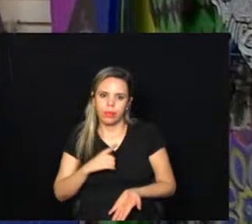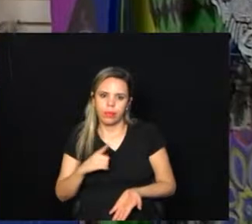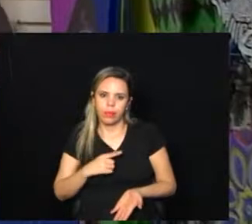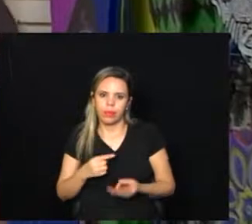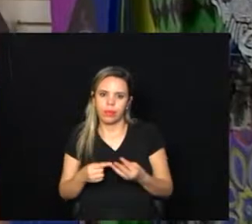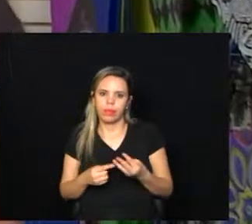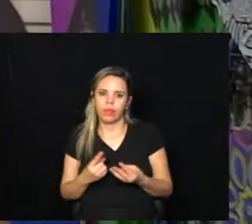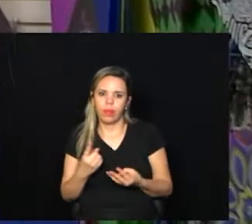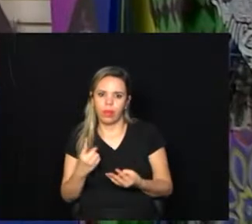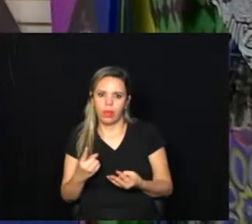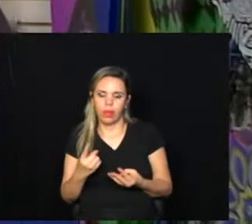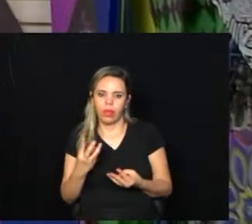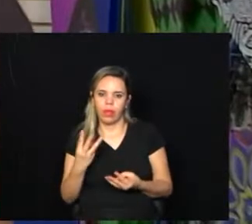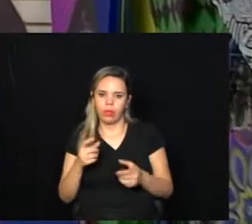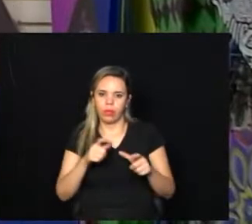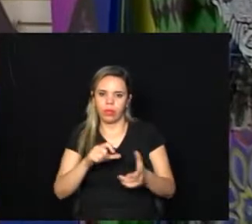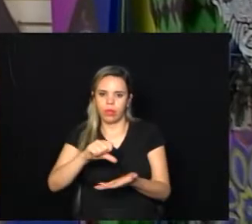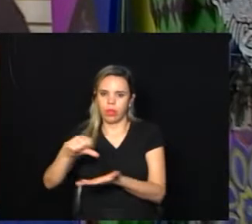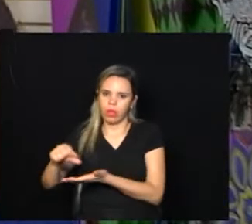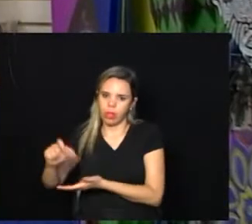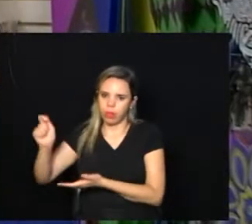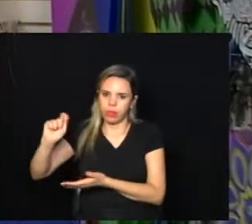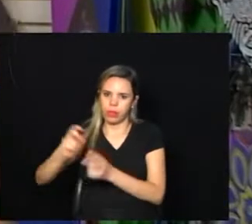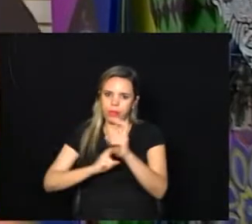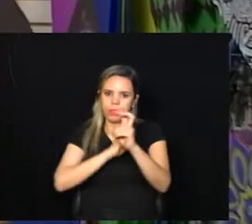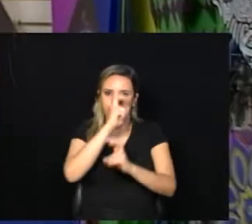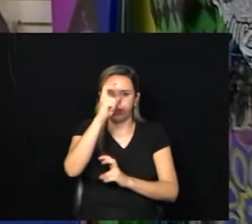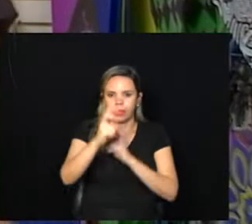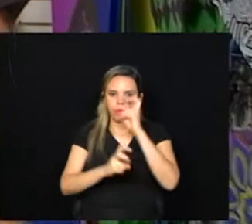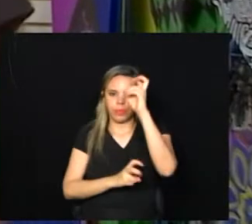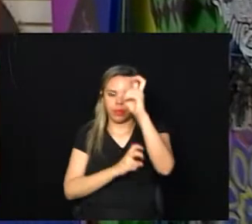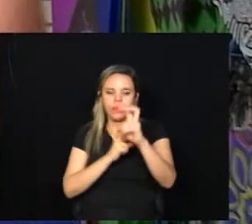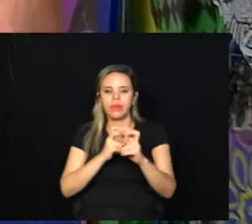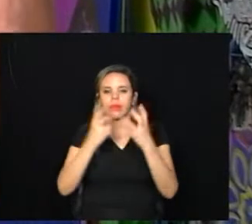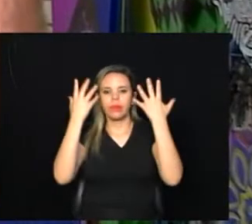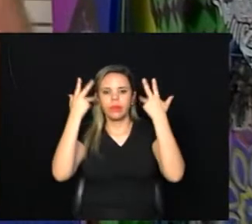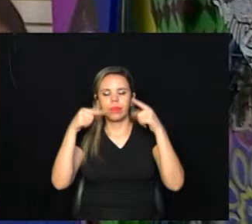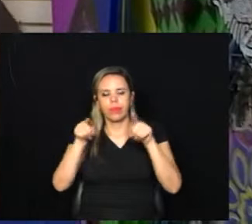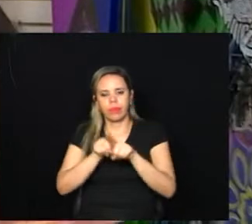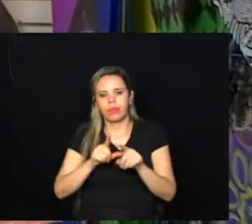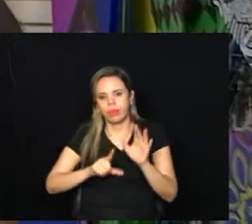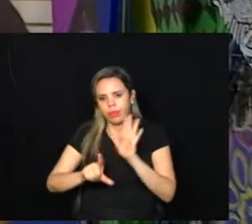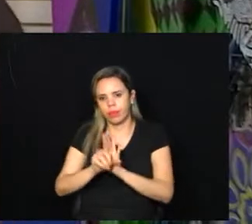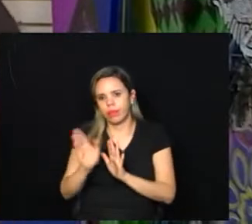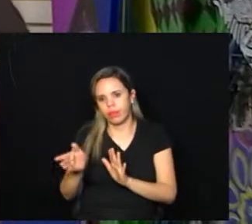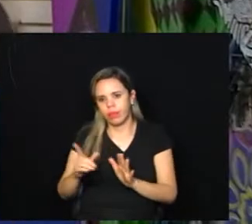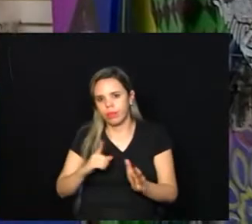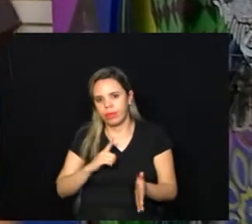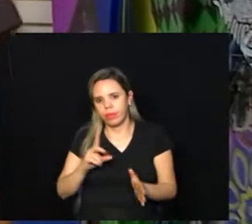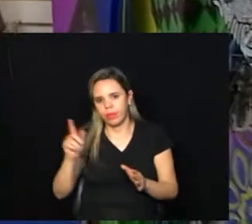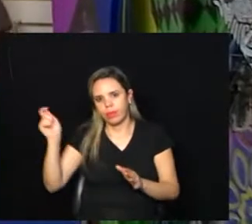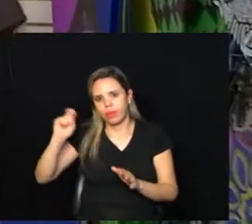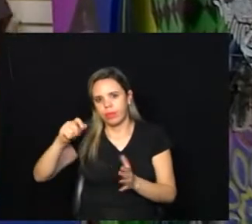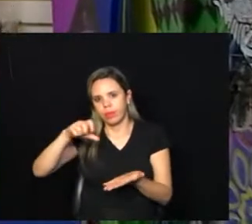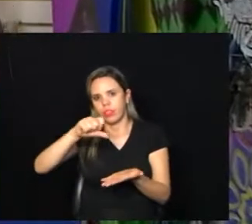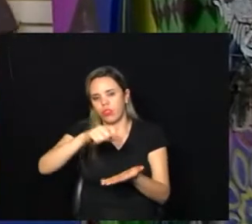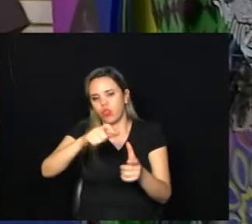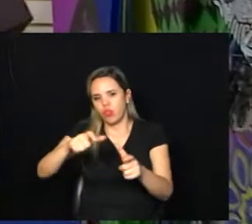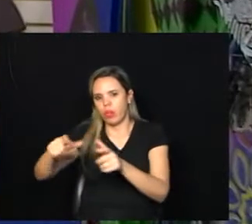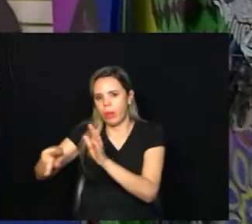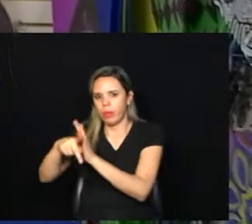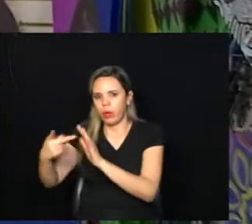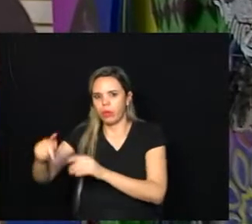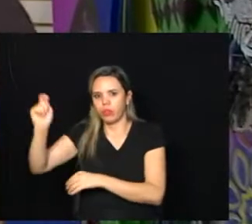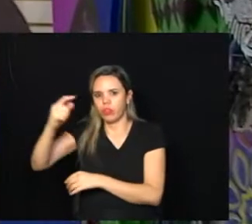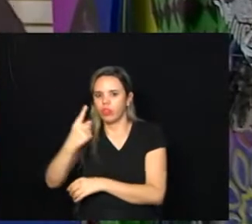3 pipódromos, um é no Parque Ecológico, uma área lá destinada para isso. Já existe uma lei, inclusive. Já existe a lei sobre os pipódromos também. Inclusive